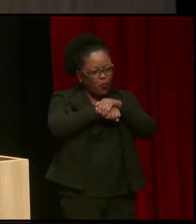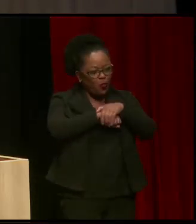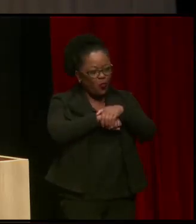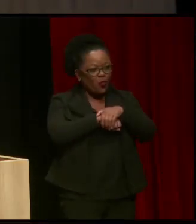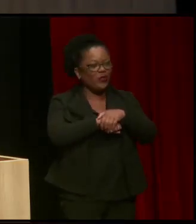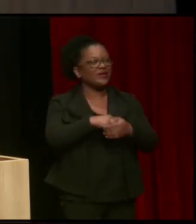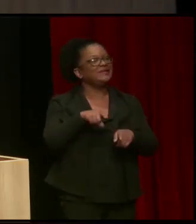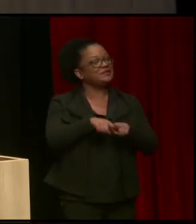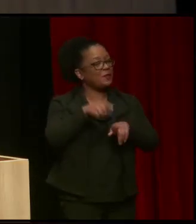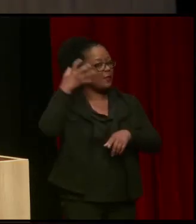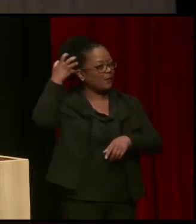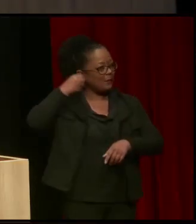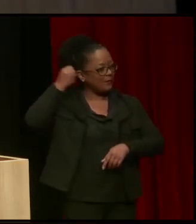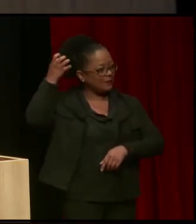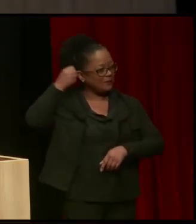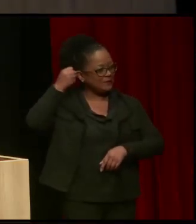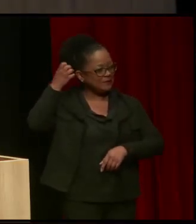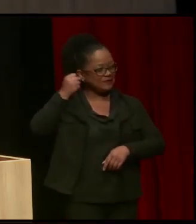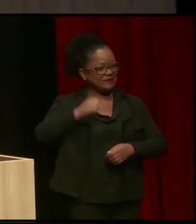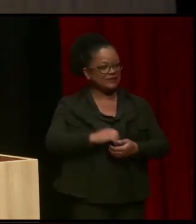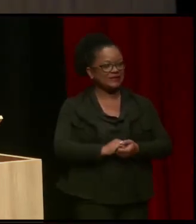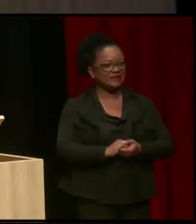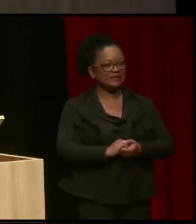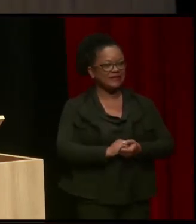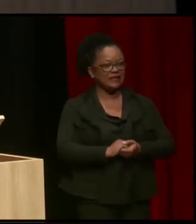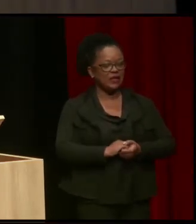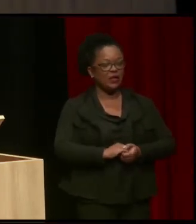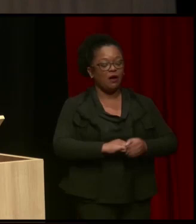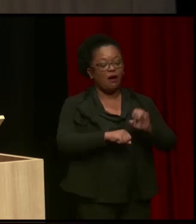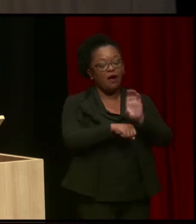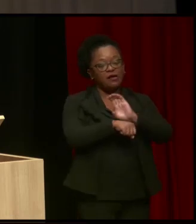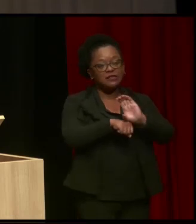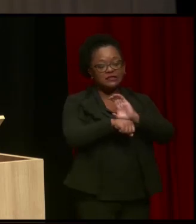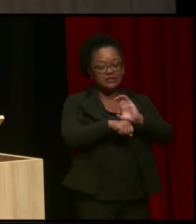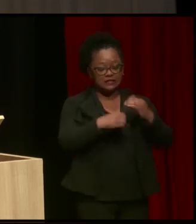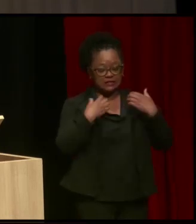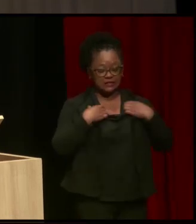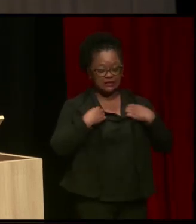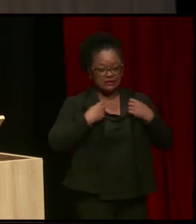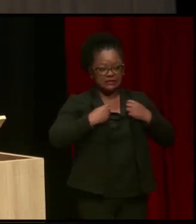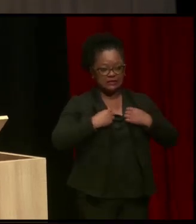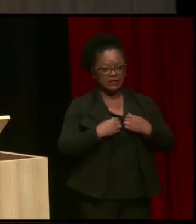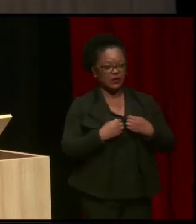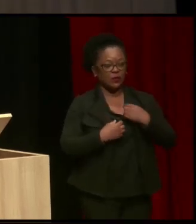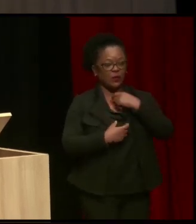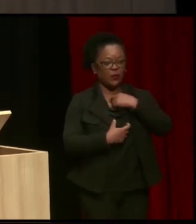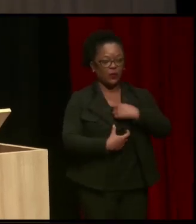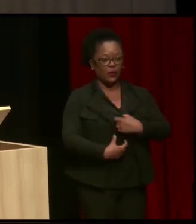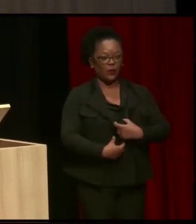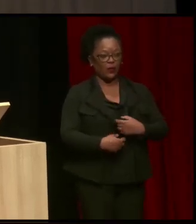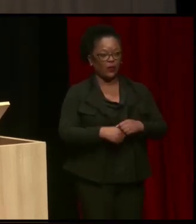grisalho, né? Hoje eu estou com de cinza e marrom aqui, paletó cinza,